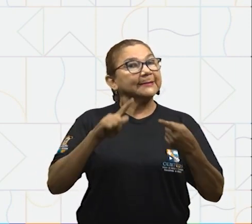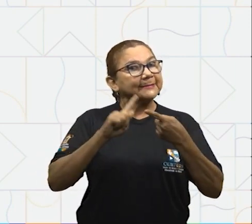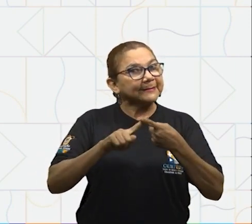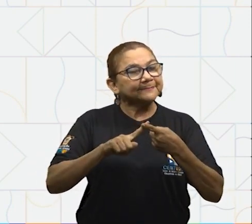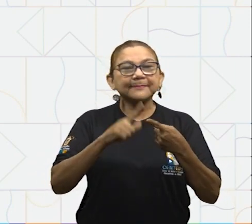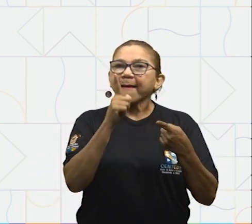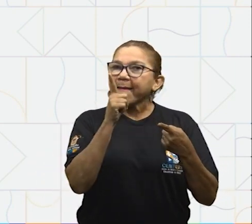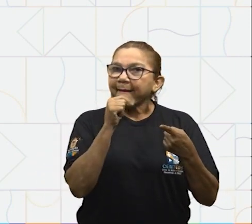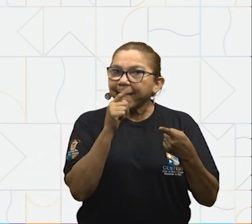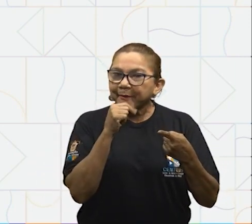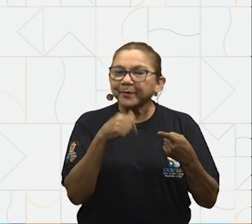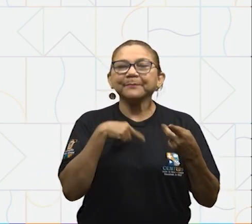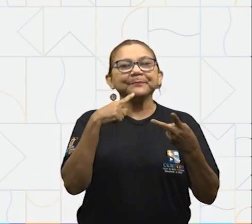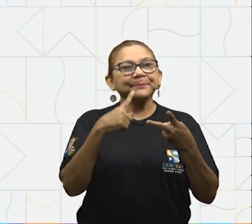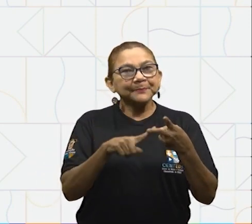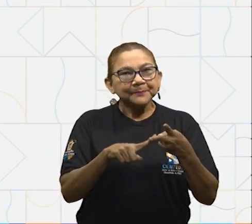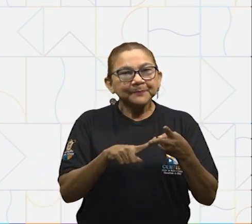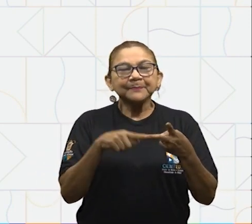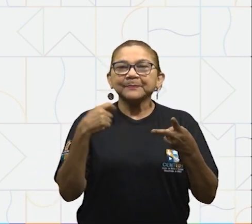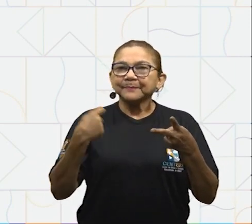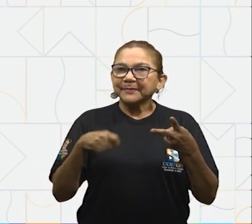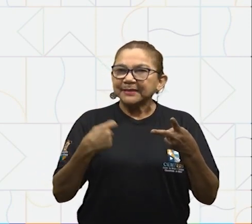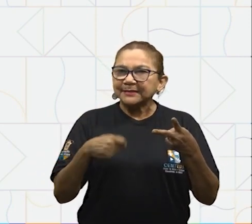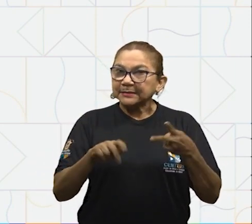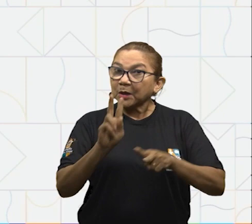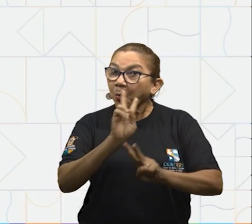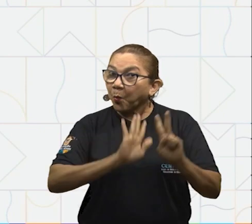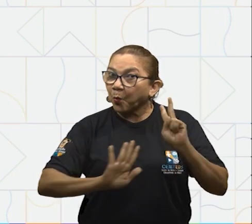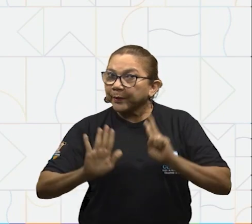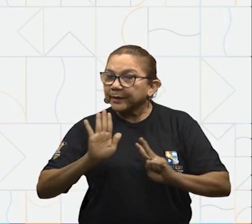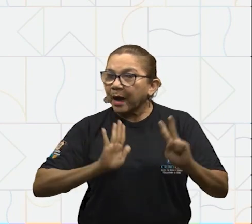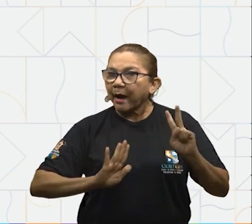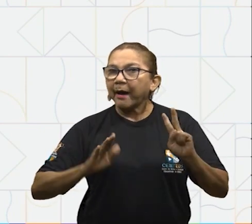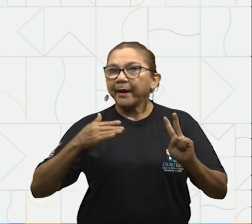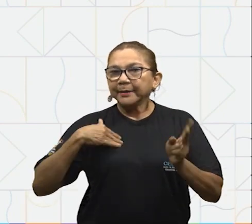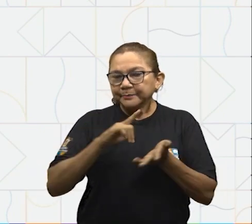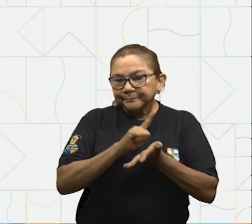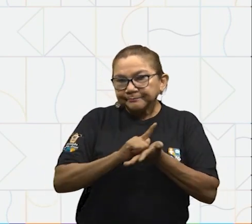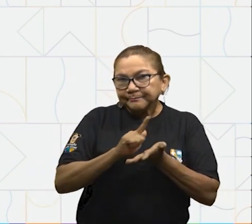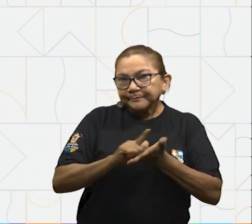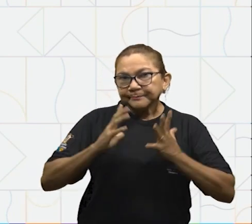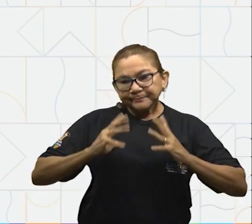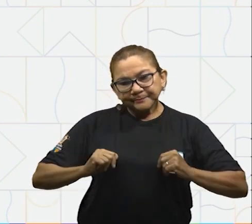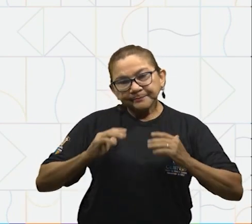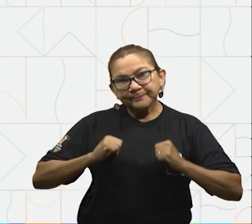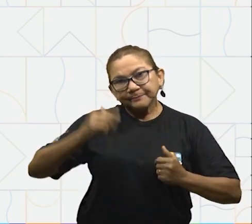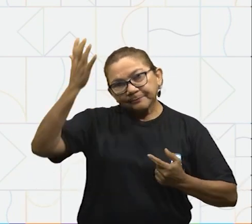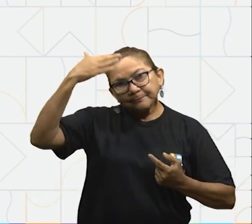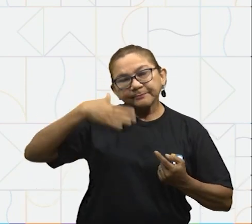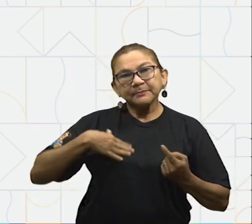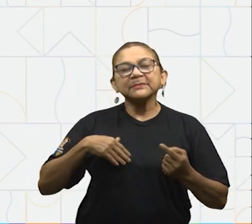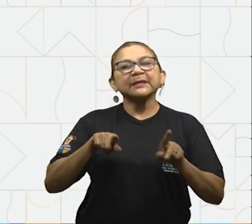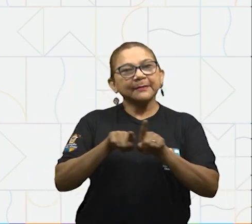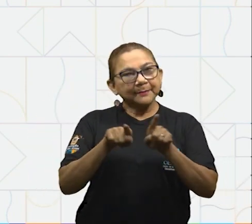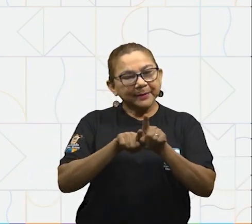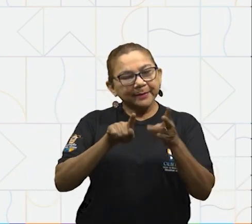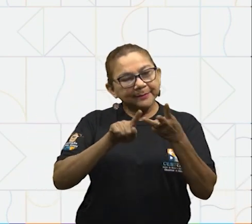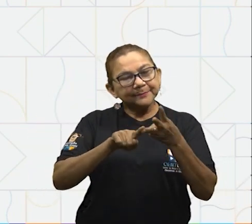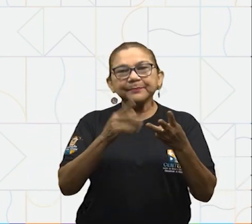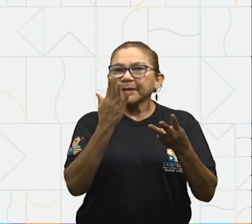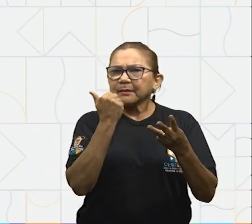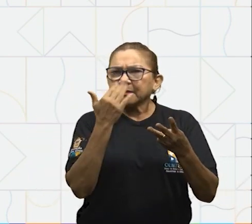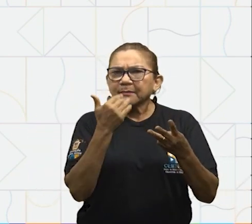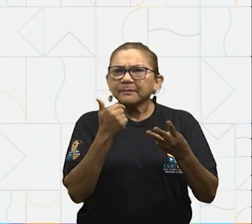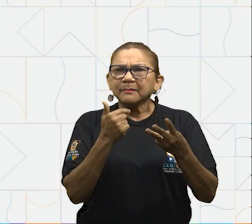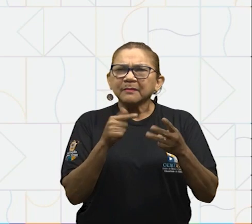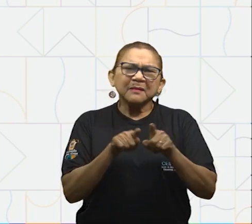água para nos hidratar, precisamos de cuidados de higiene e também de alimentação, certo? Mas para